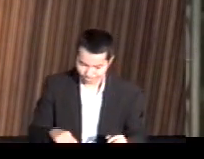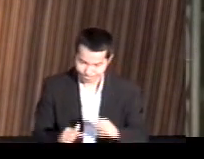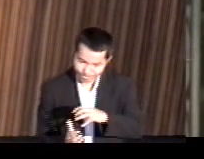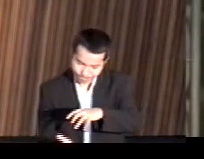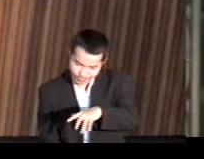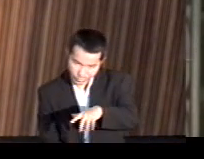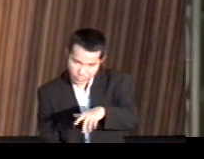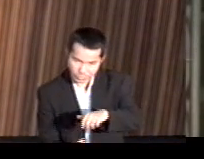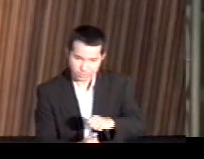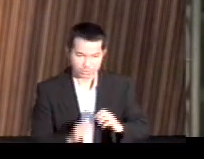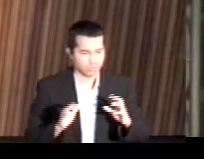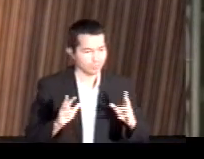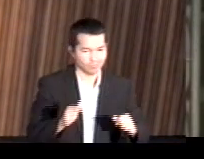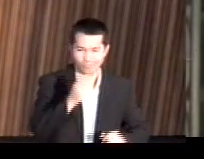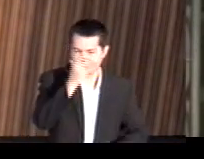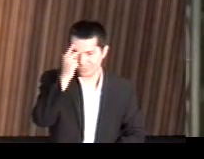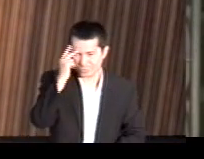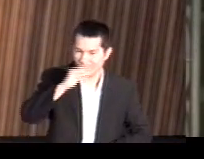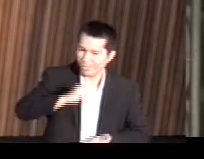dia intervirá